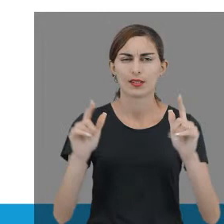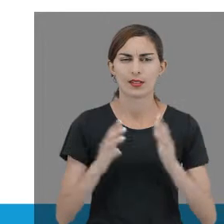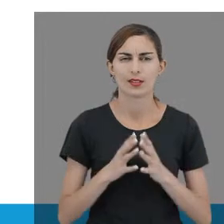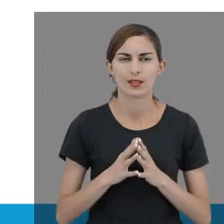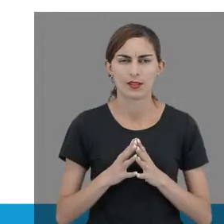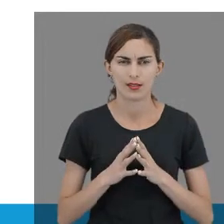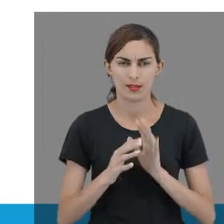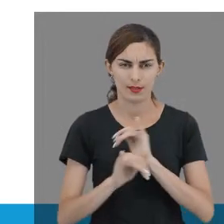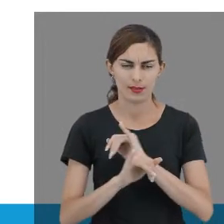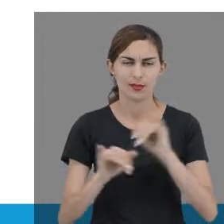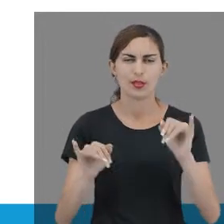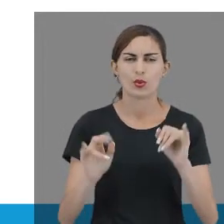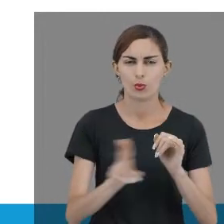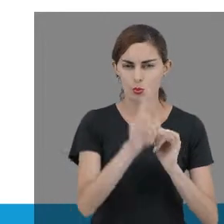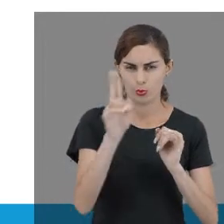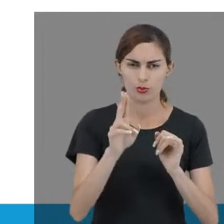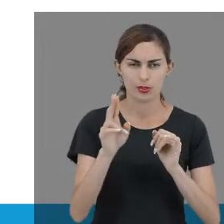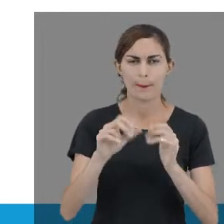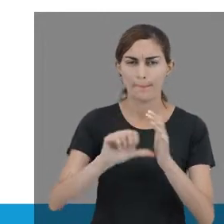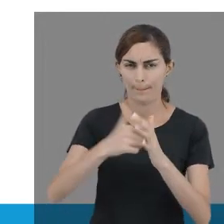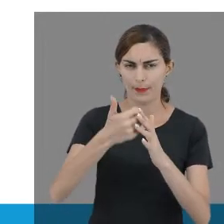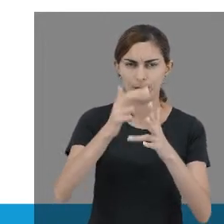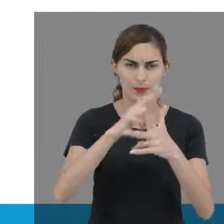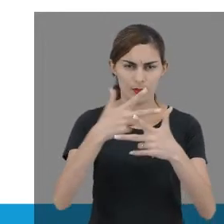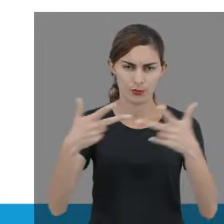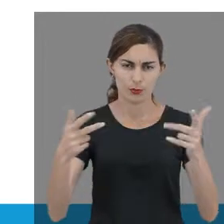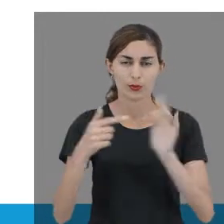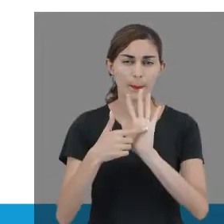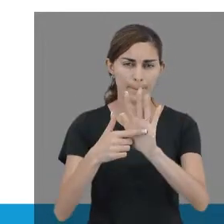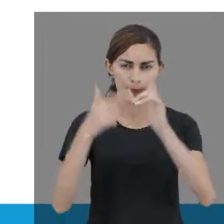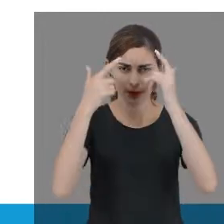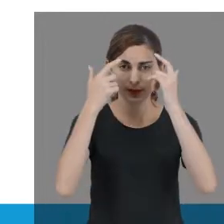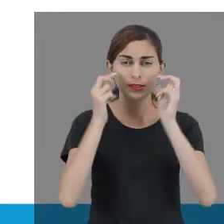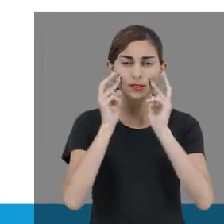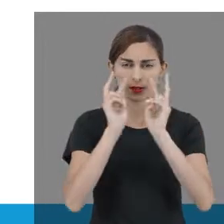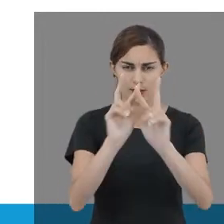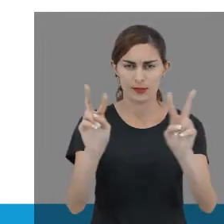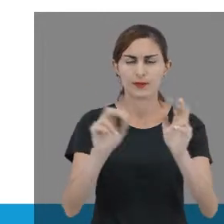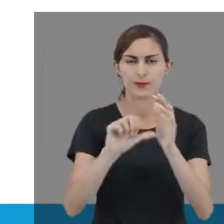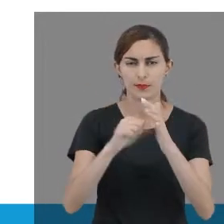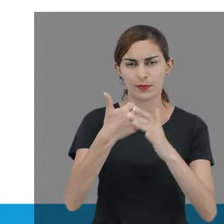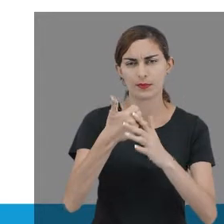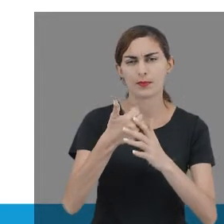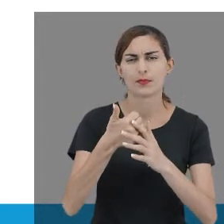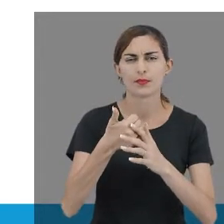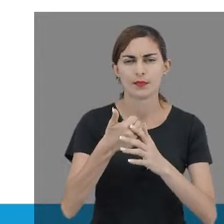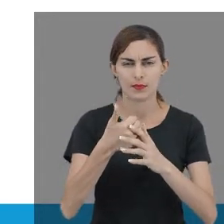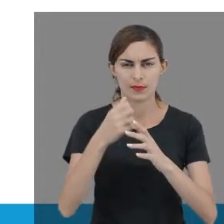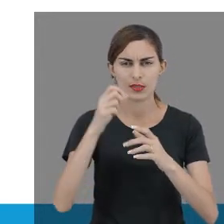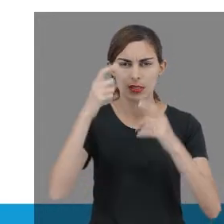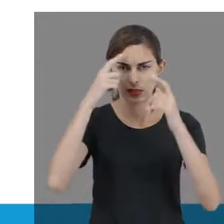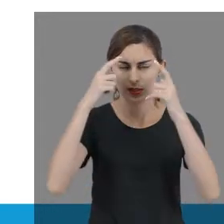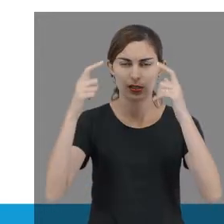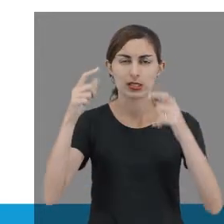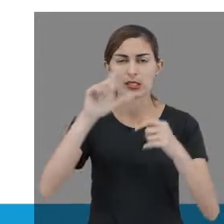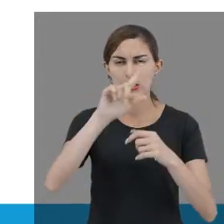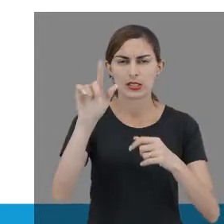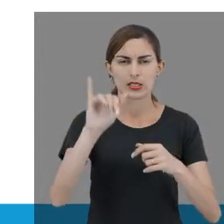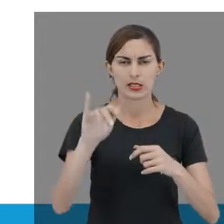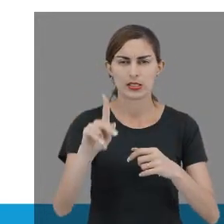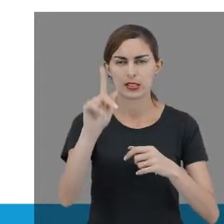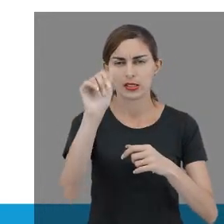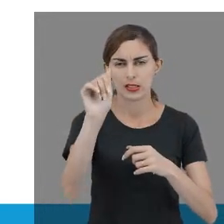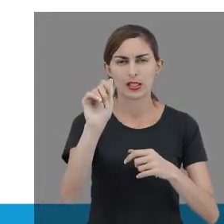Para caracterizar a primeira coisa, a mais evidente, o achado mais evidente, o primeiro, da síndrome congênita do Zika, então, o